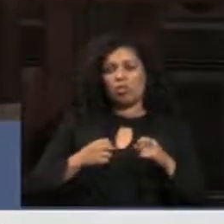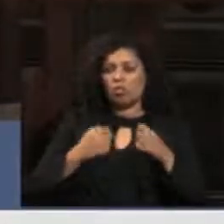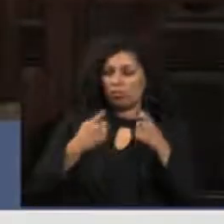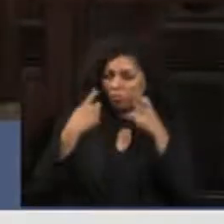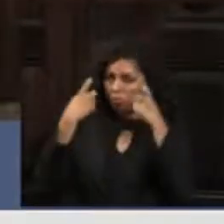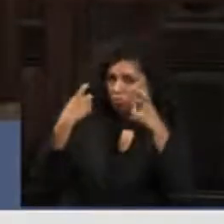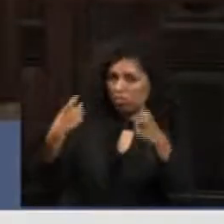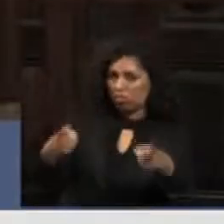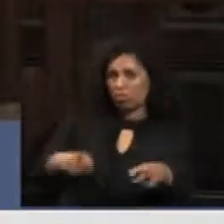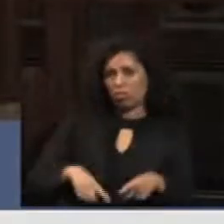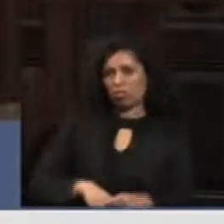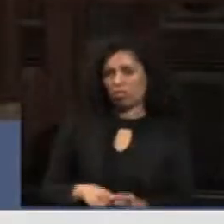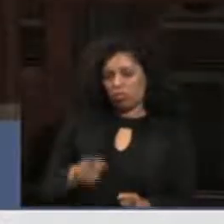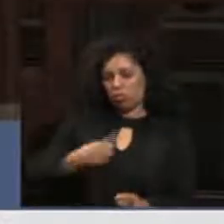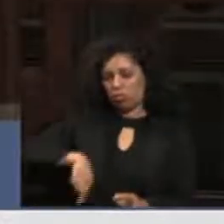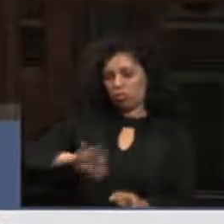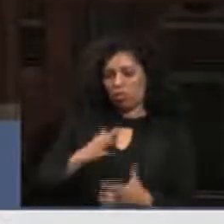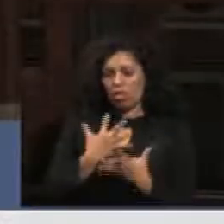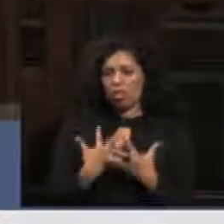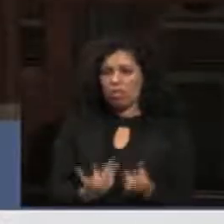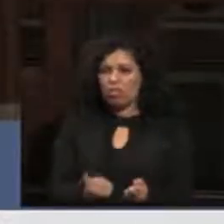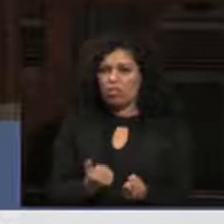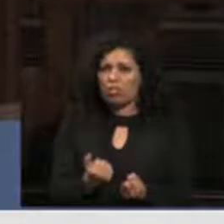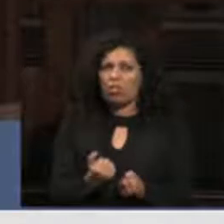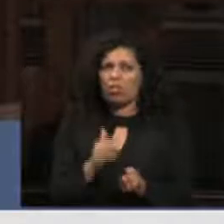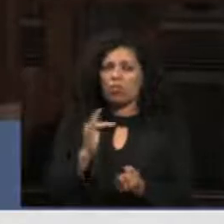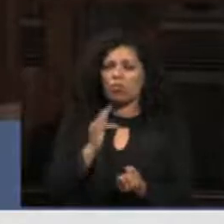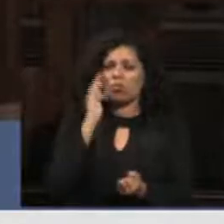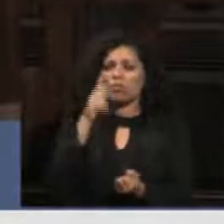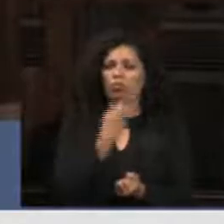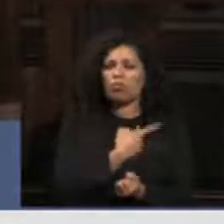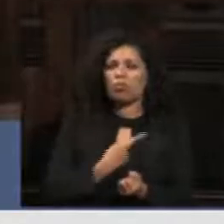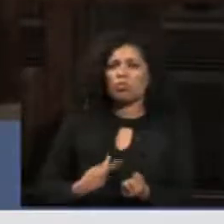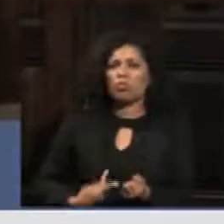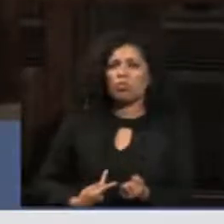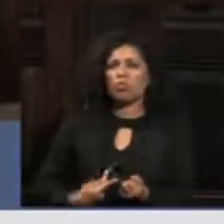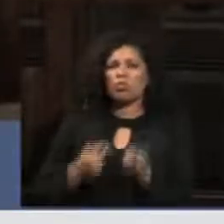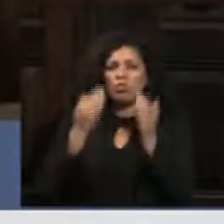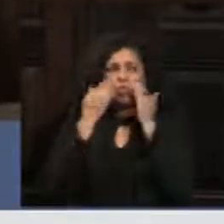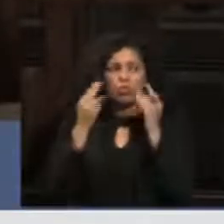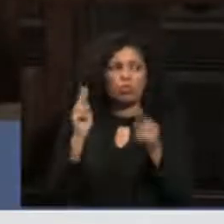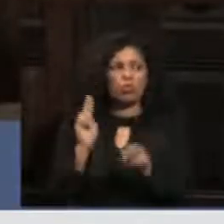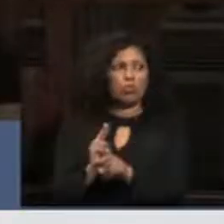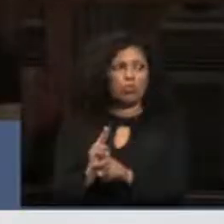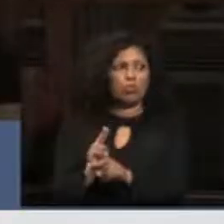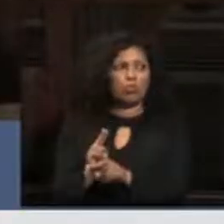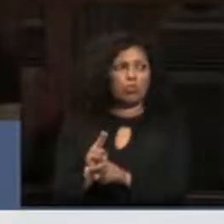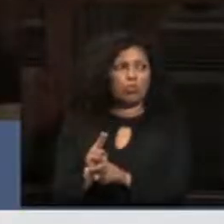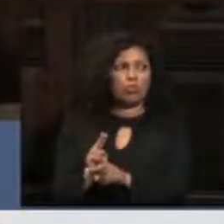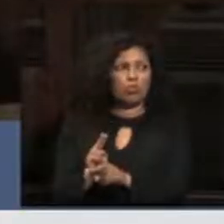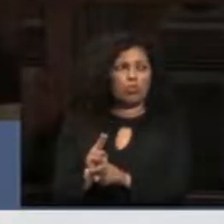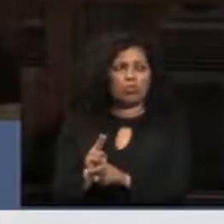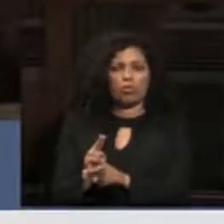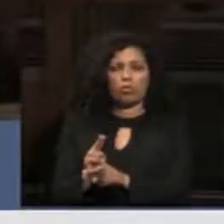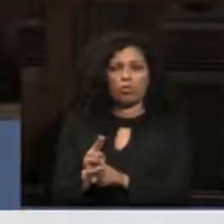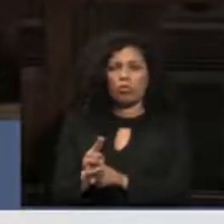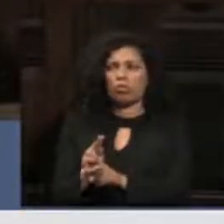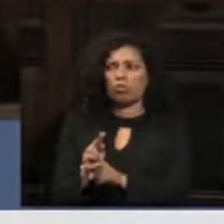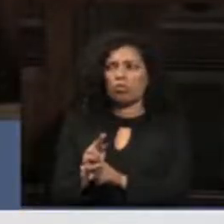Não dá para aceitar um candidato que apresenta como plataforma econômica para o